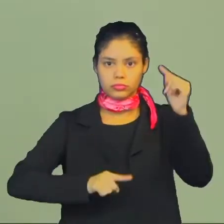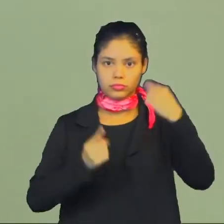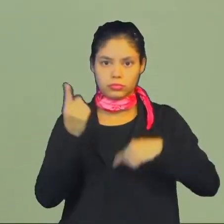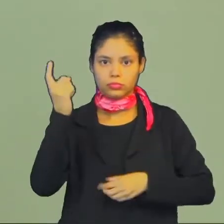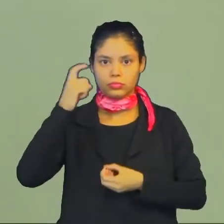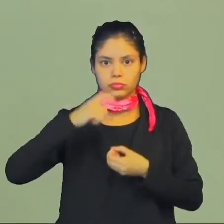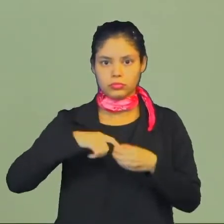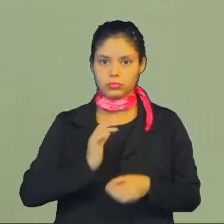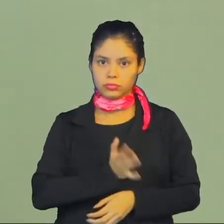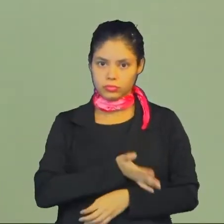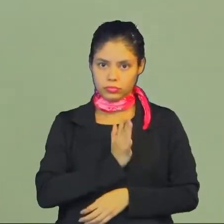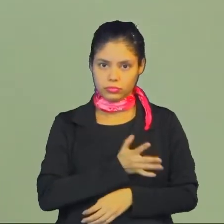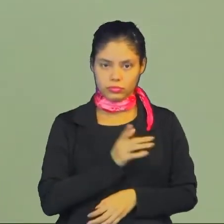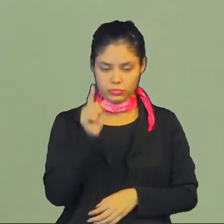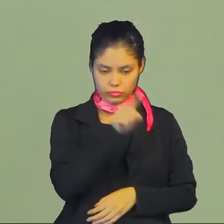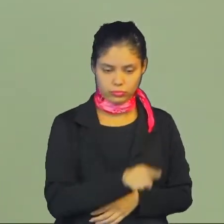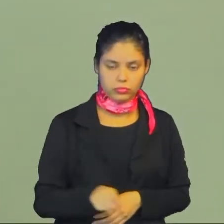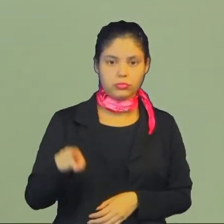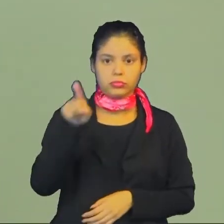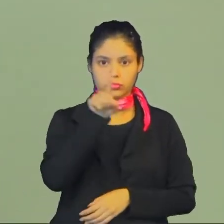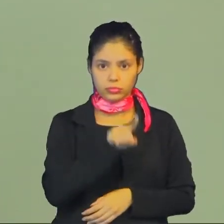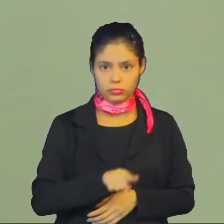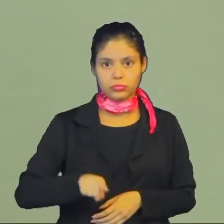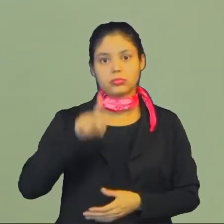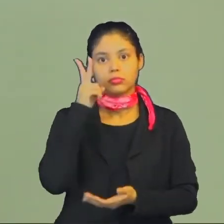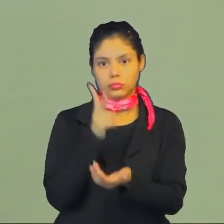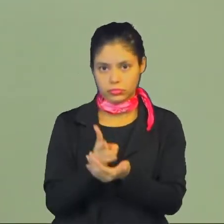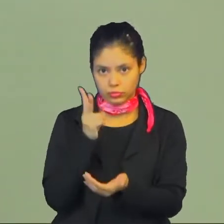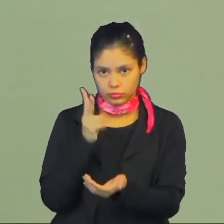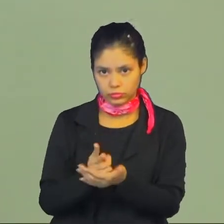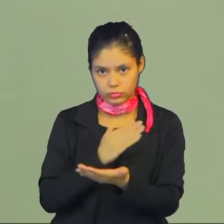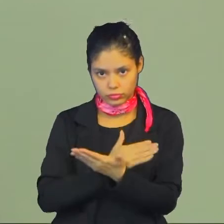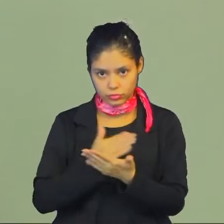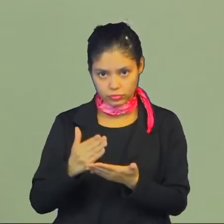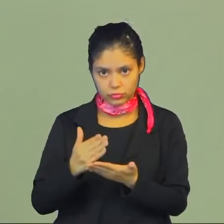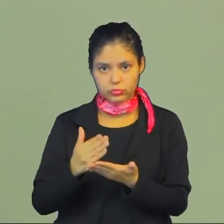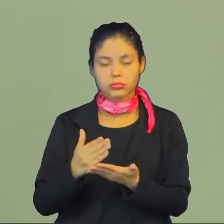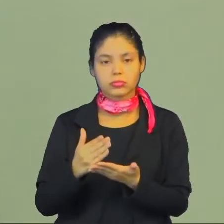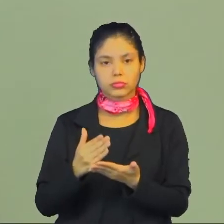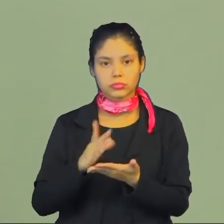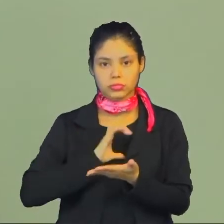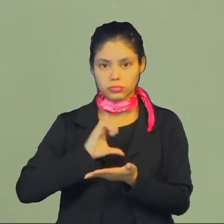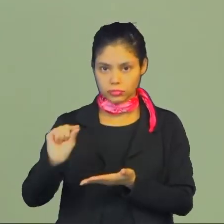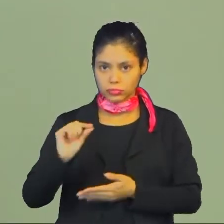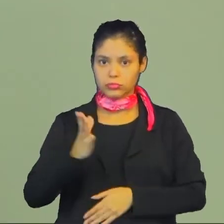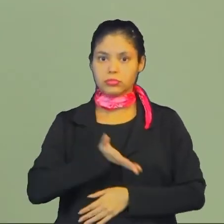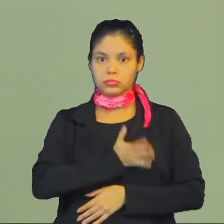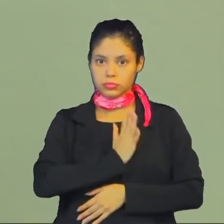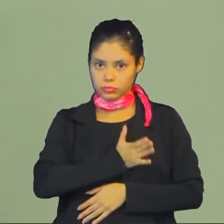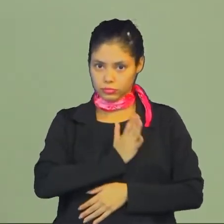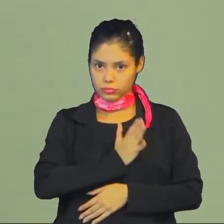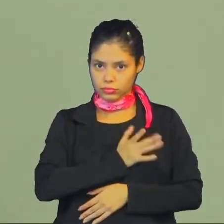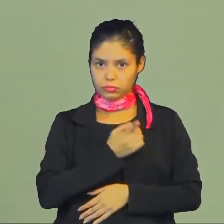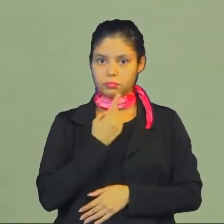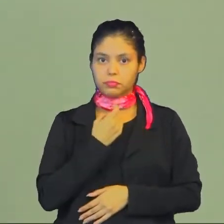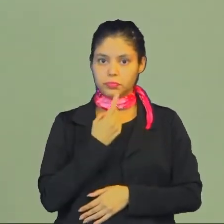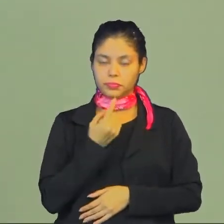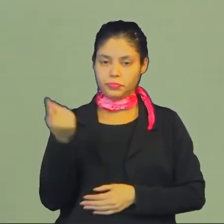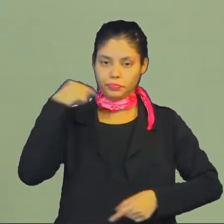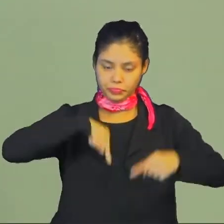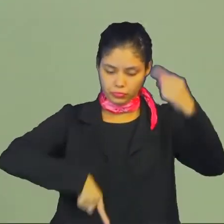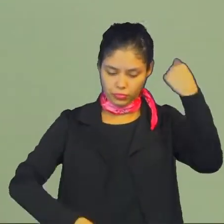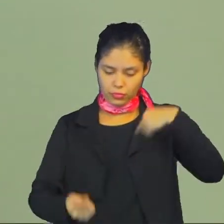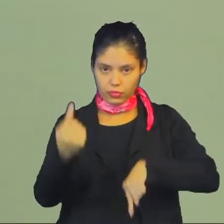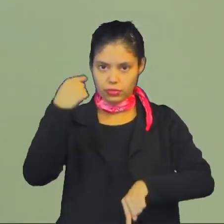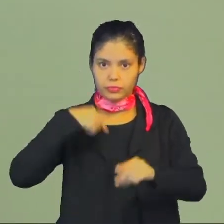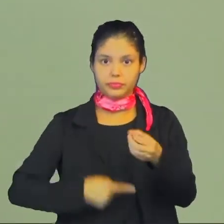coração. Observa que esse ciclo aí ele é fechado, tá? Ele começa saindo o sangue do coração, ele dá uma volta no